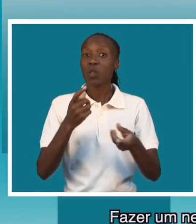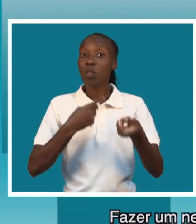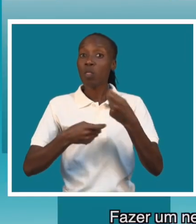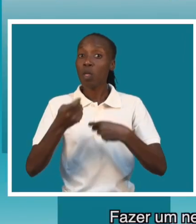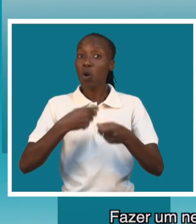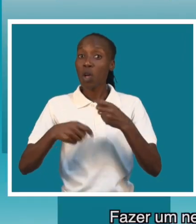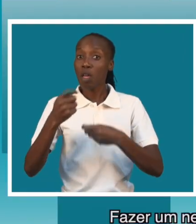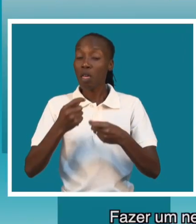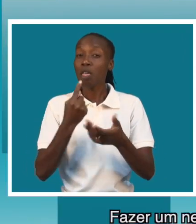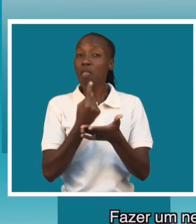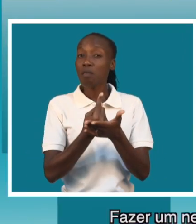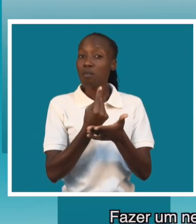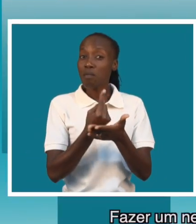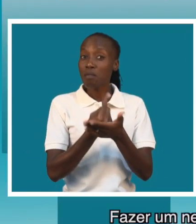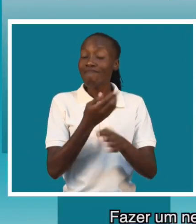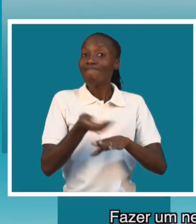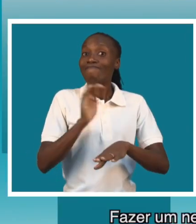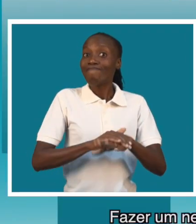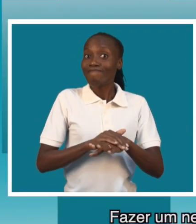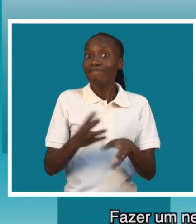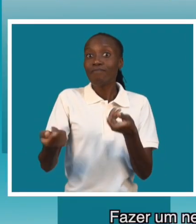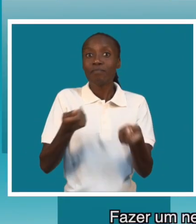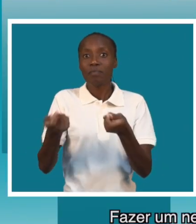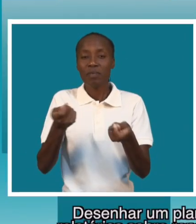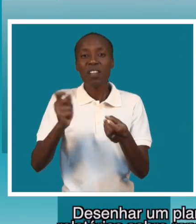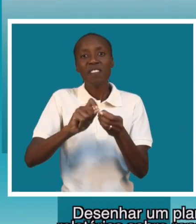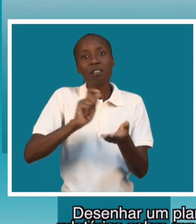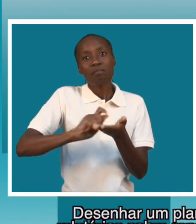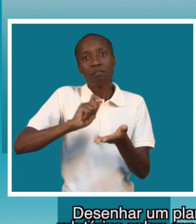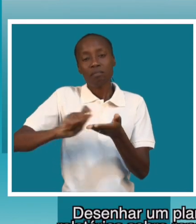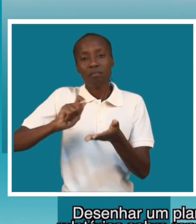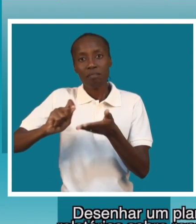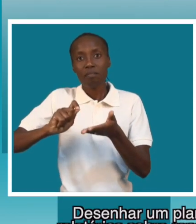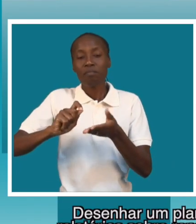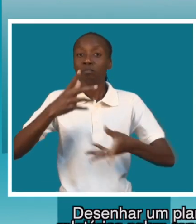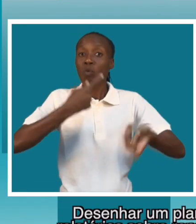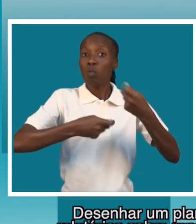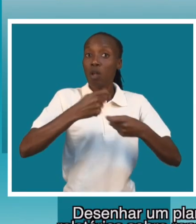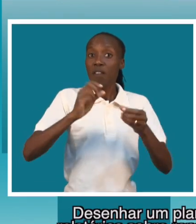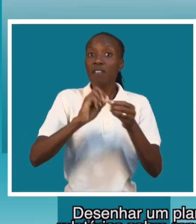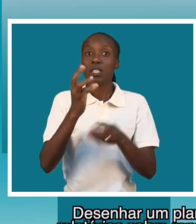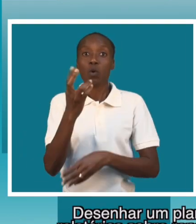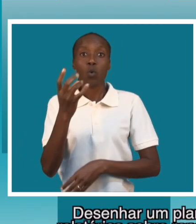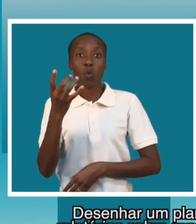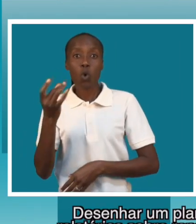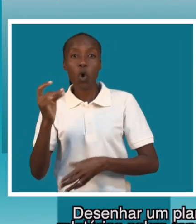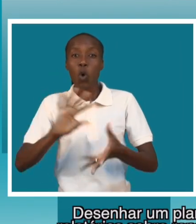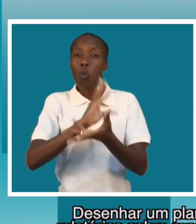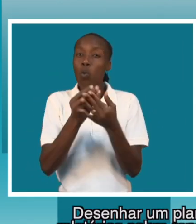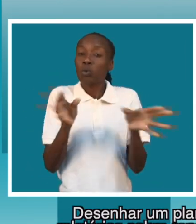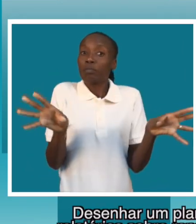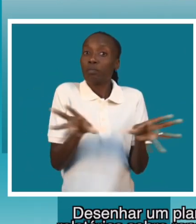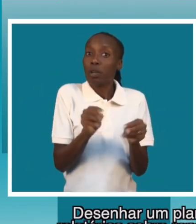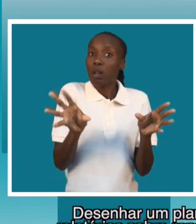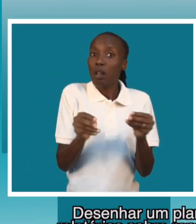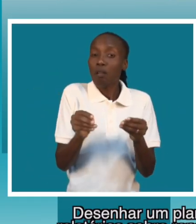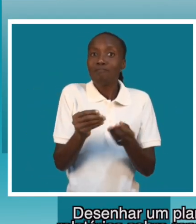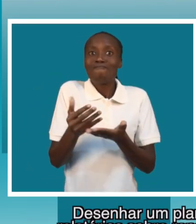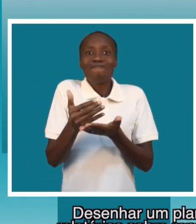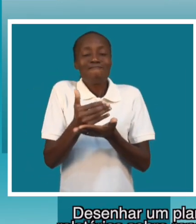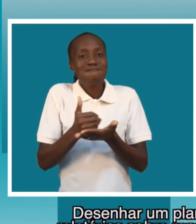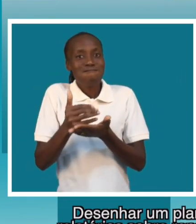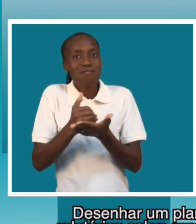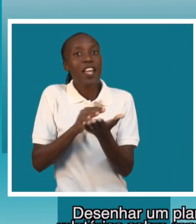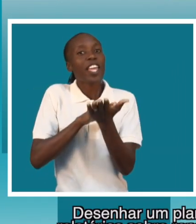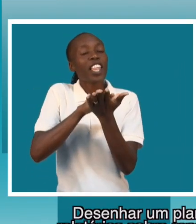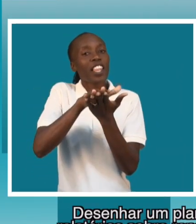Fazer um negócio exige domínio de gestão. Desenhar um plano de negócio, fazer contas, produzir relatórios